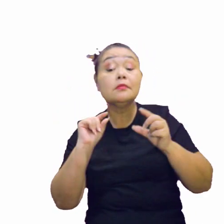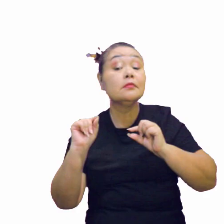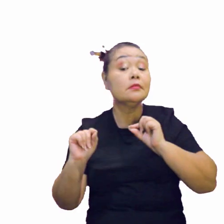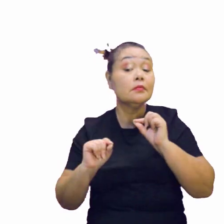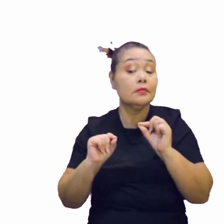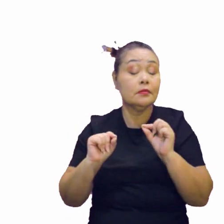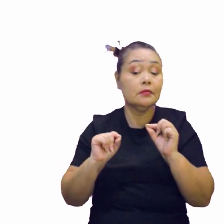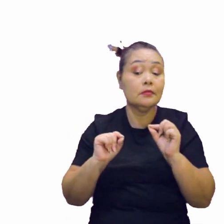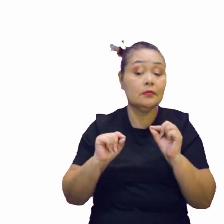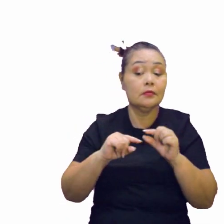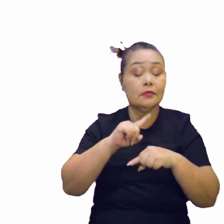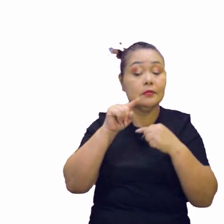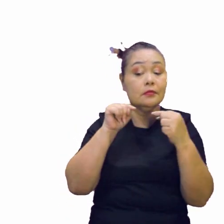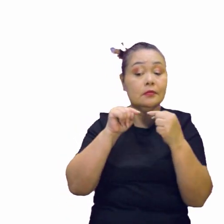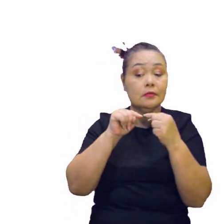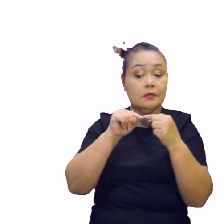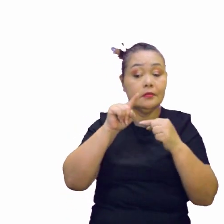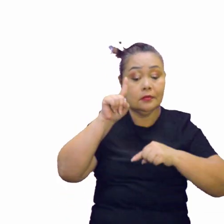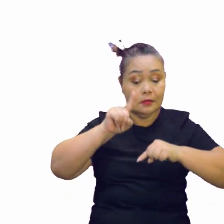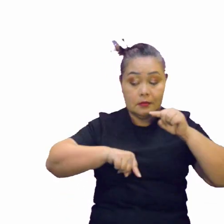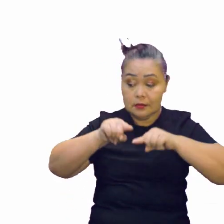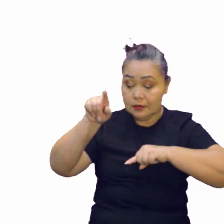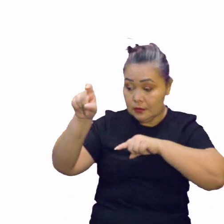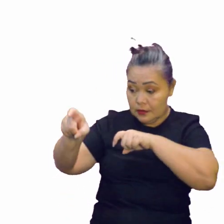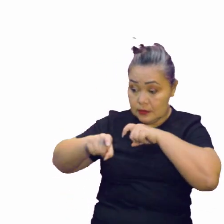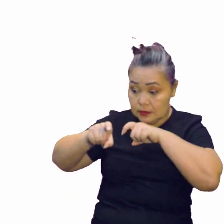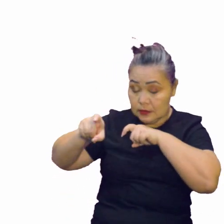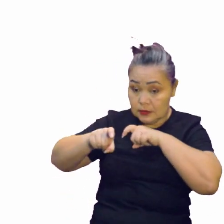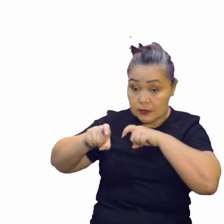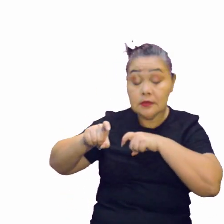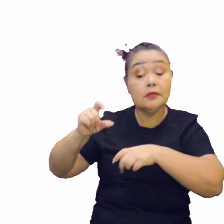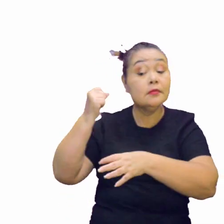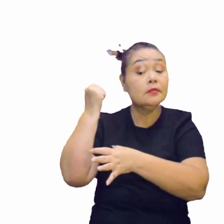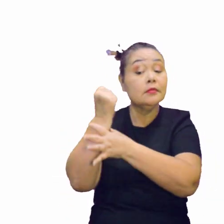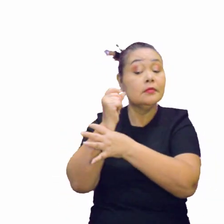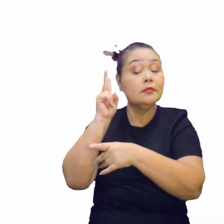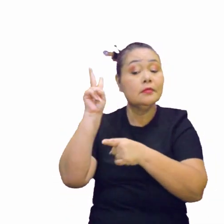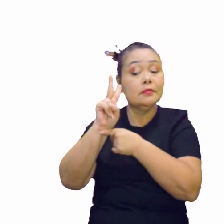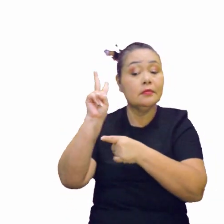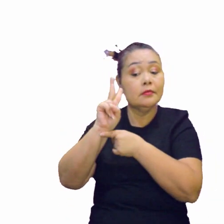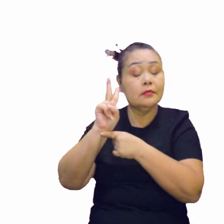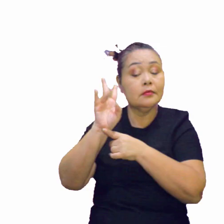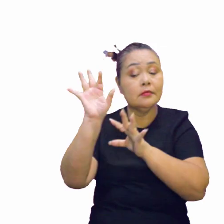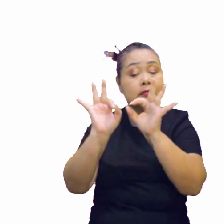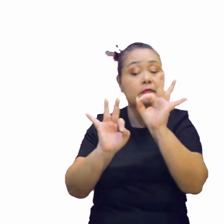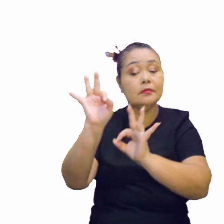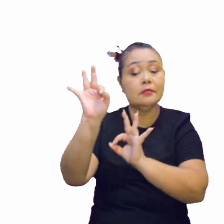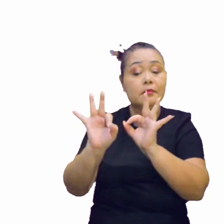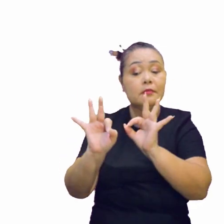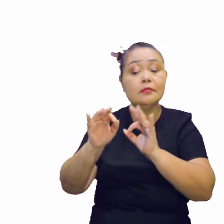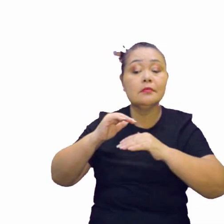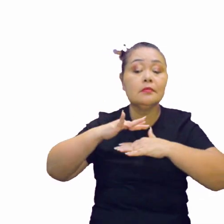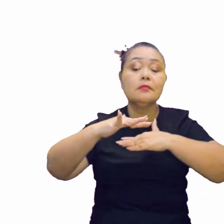o objetivo do produtor, mas eu tenho que garantir a manutenção e ordem do ambiente